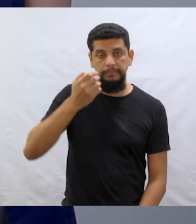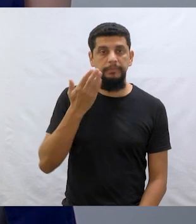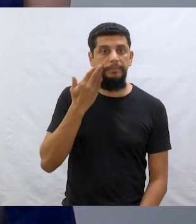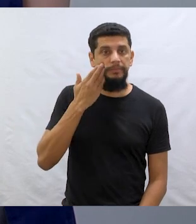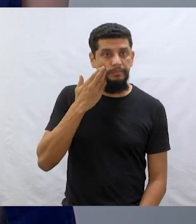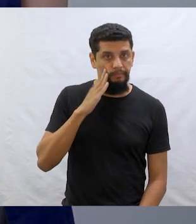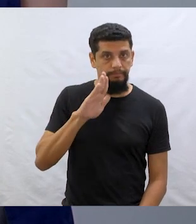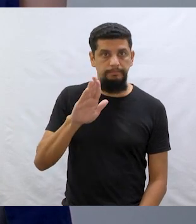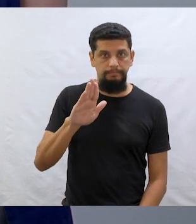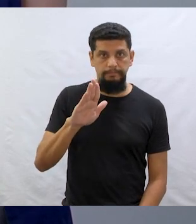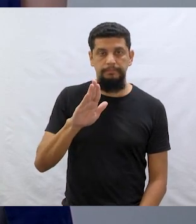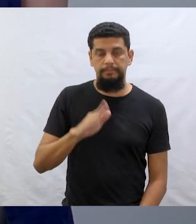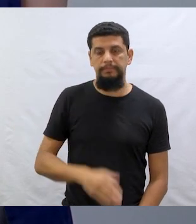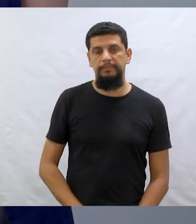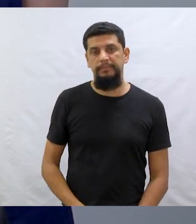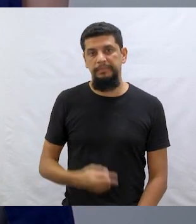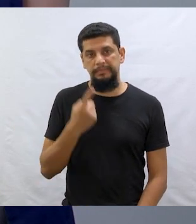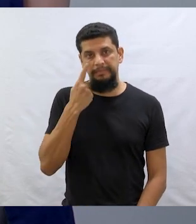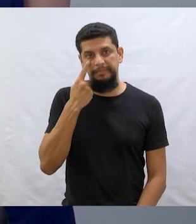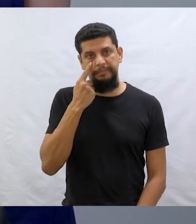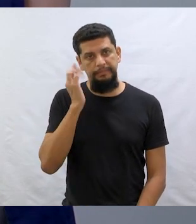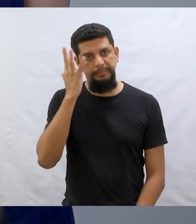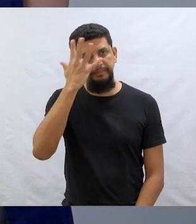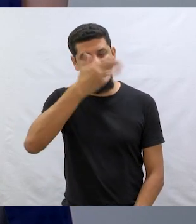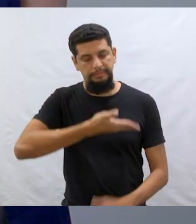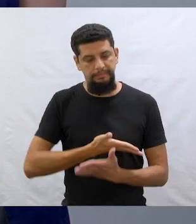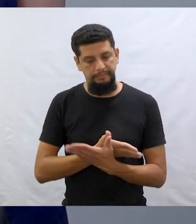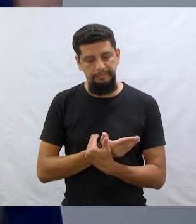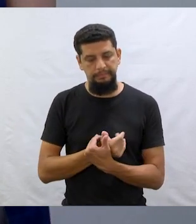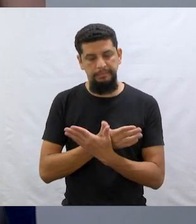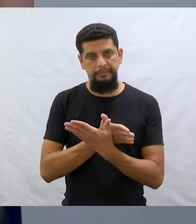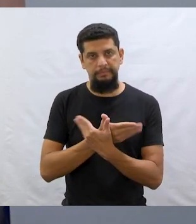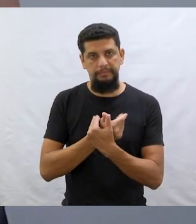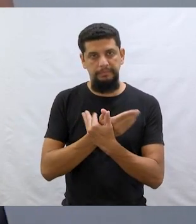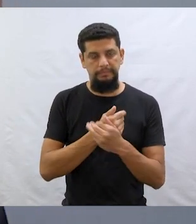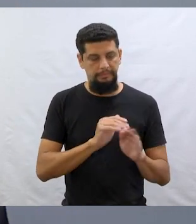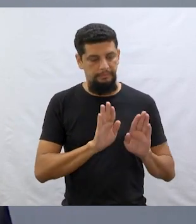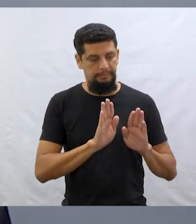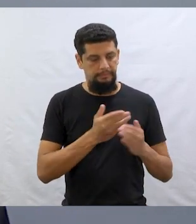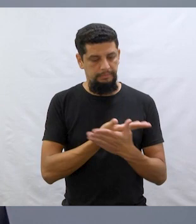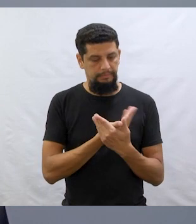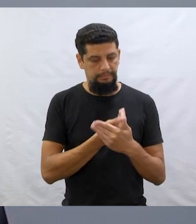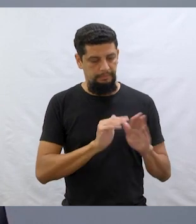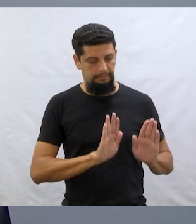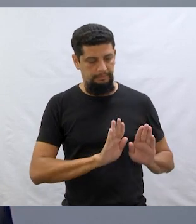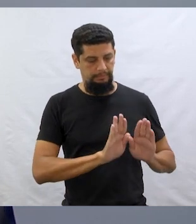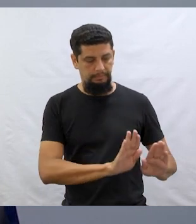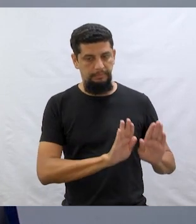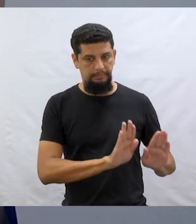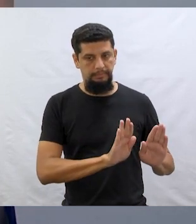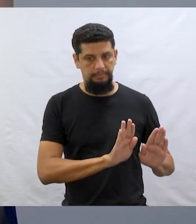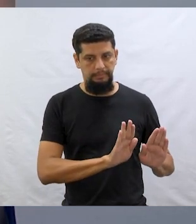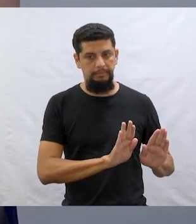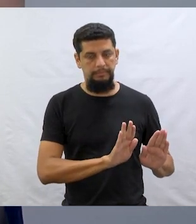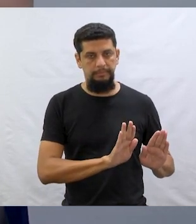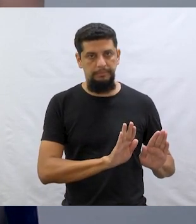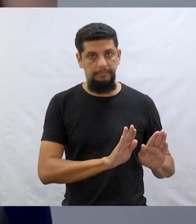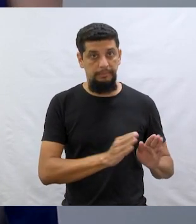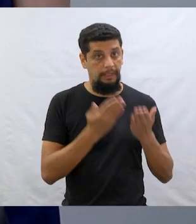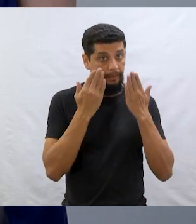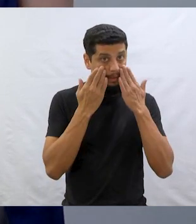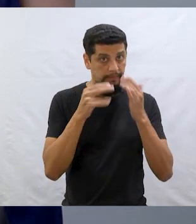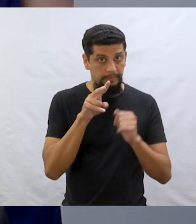e azul. Olha que linda ela. Então agora nós vamos deixar essa borboleta aqui, ó. Bem aqui